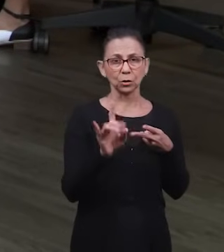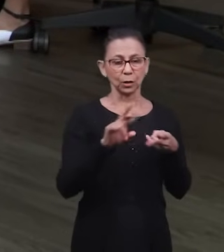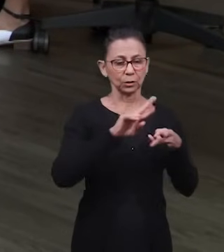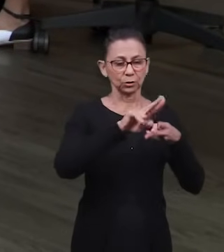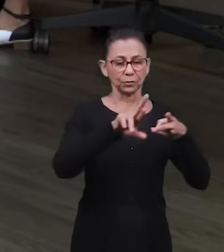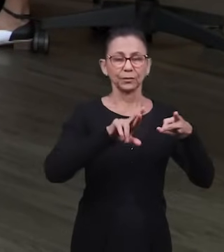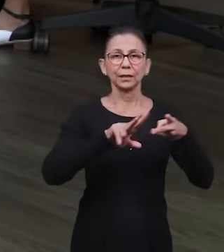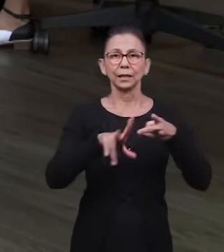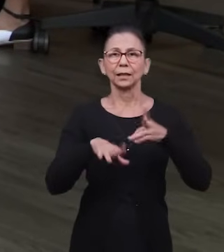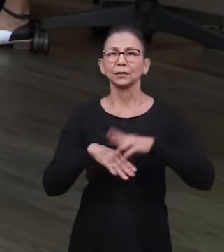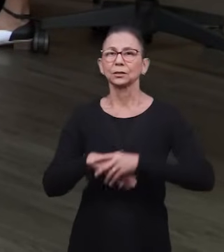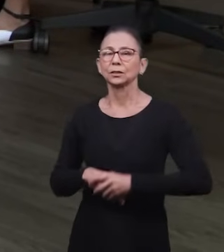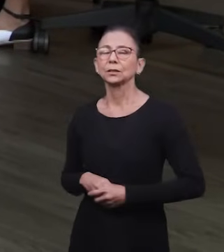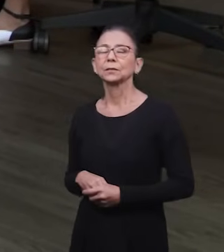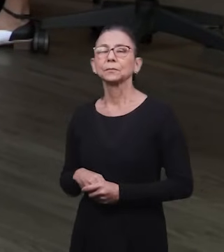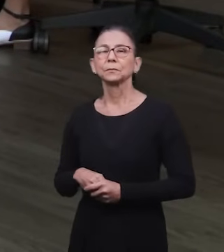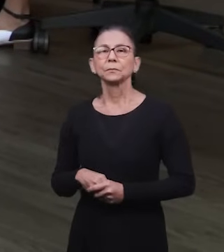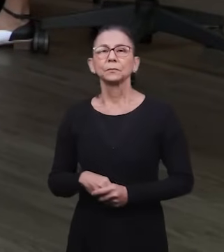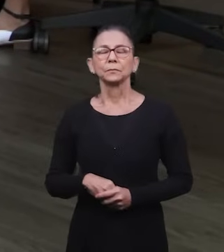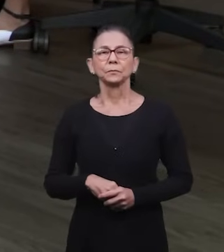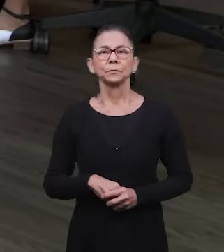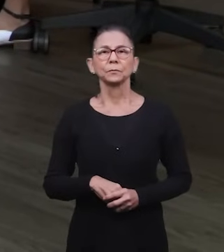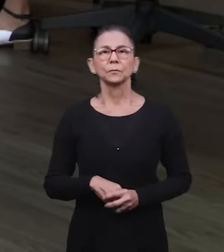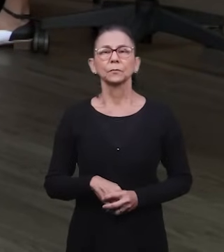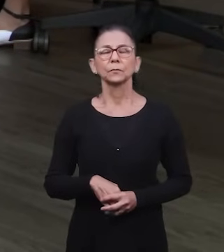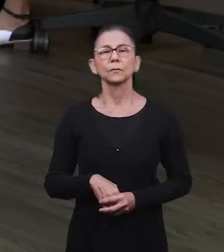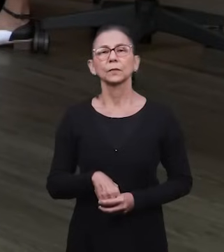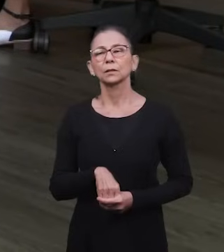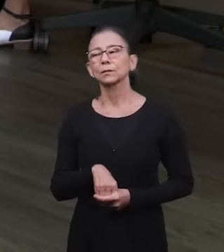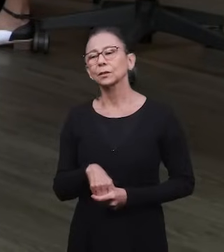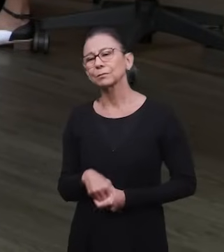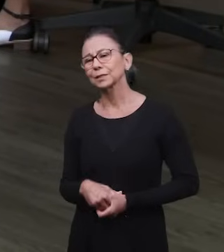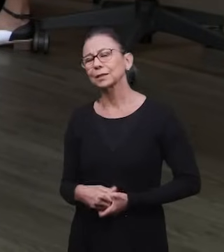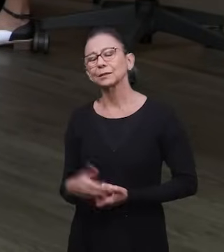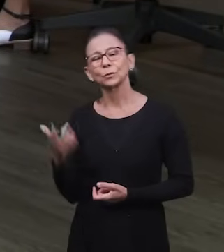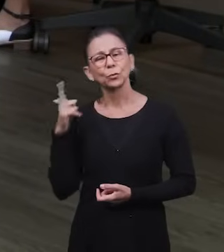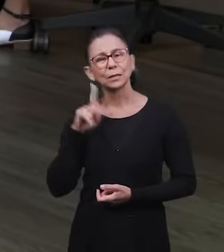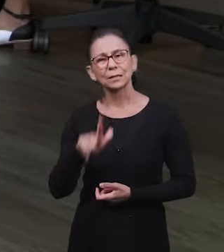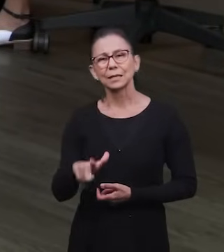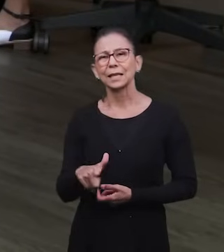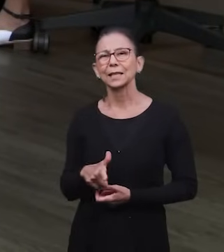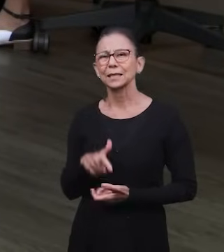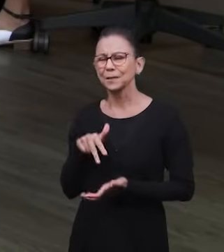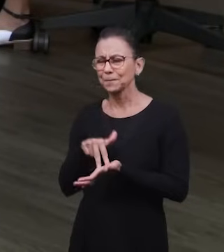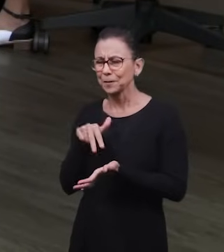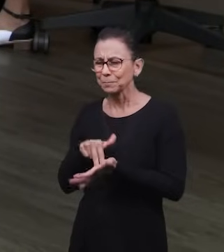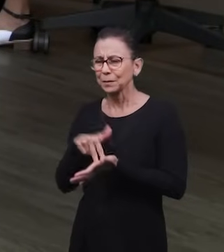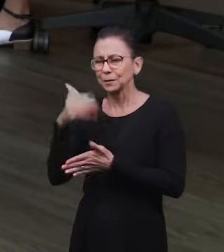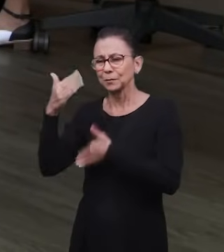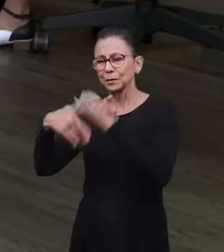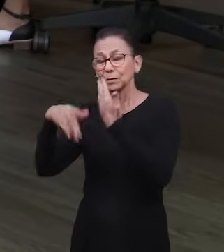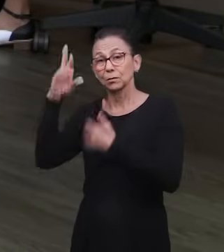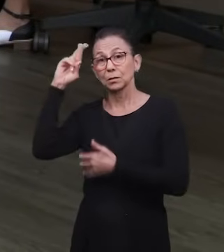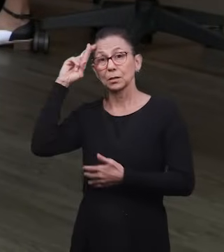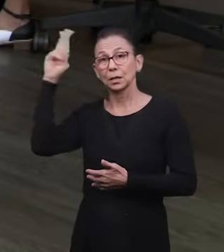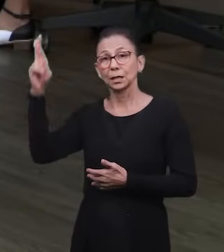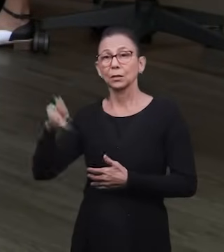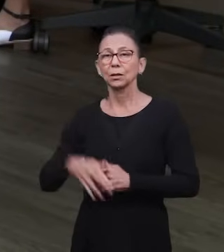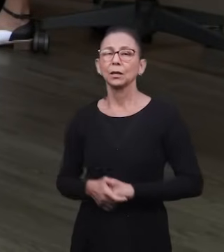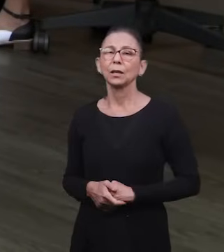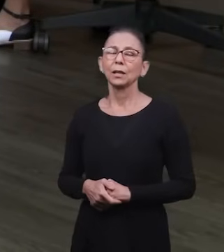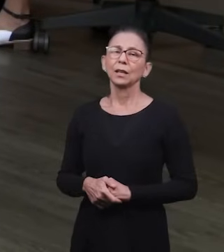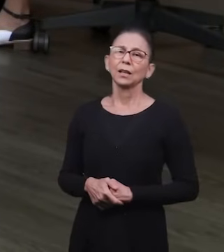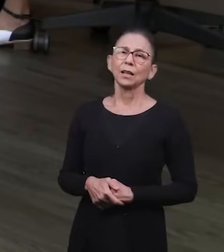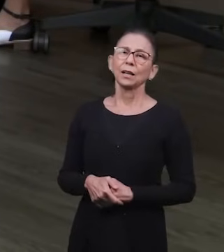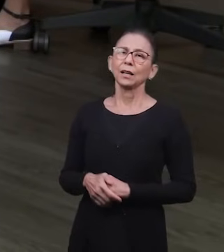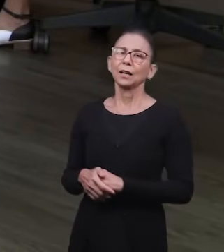Não, talvez o caído no termo assim pode até ser, mas aquele que se enfraqueceu, está doente e saiu, não frequenta